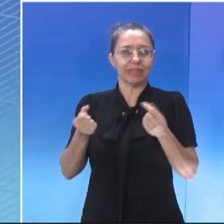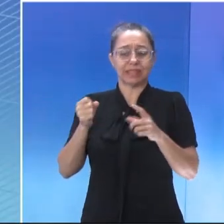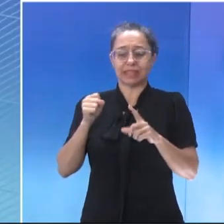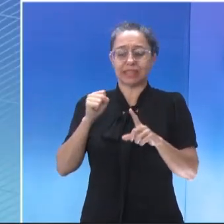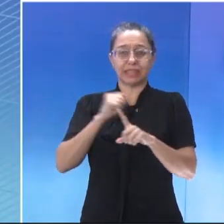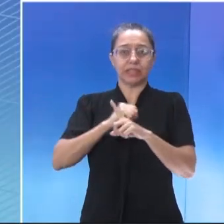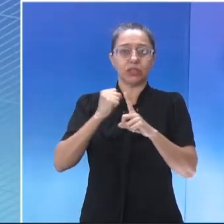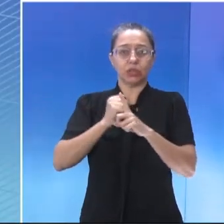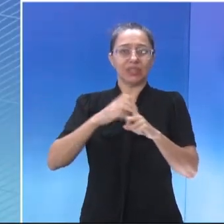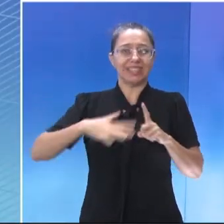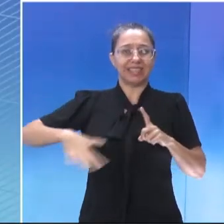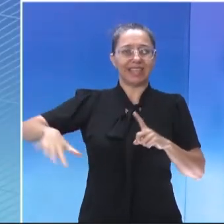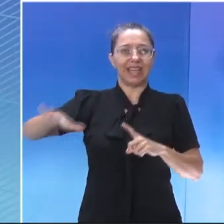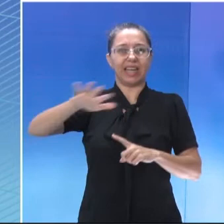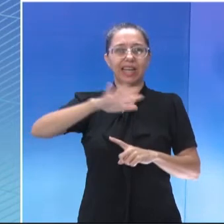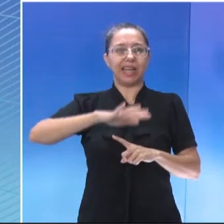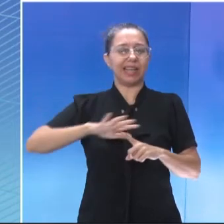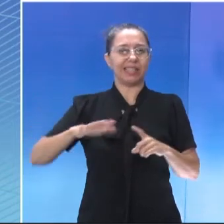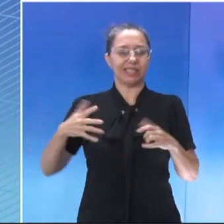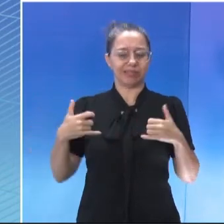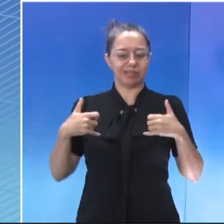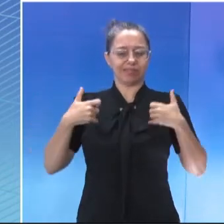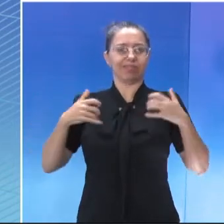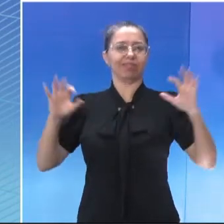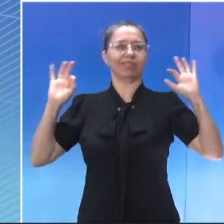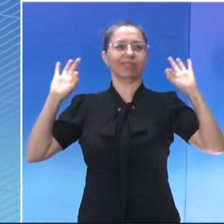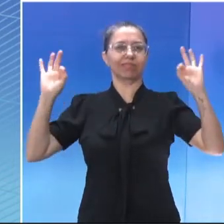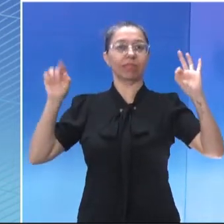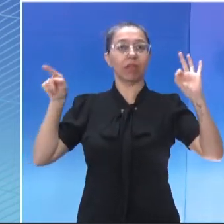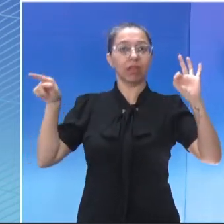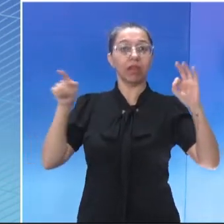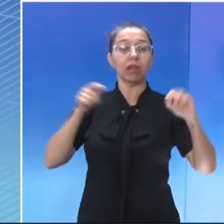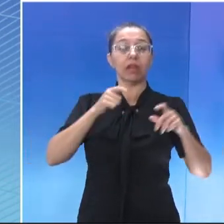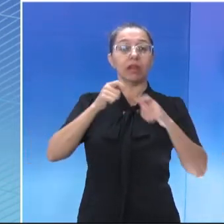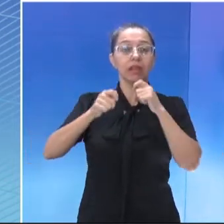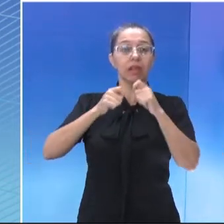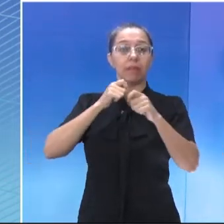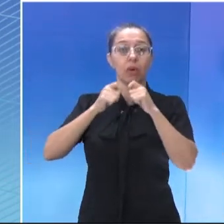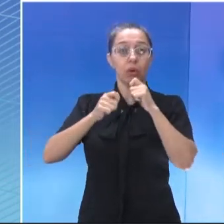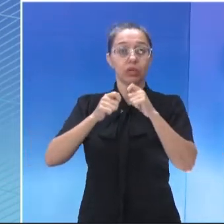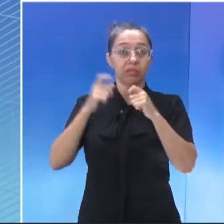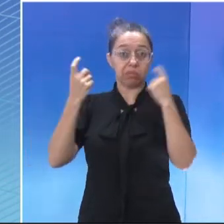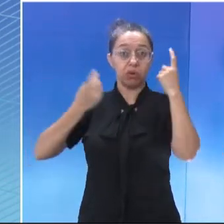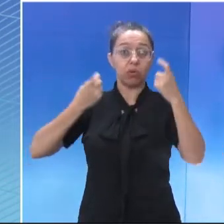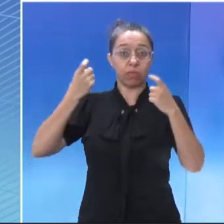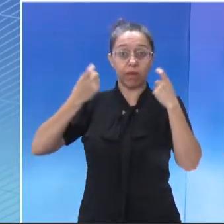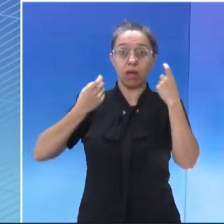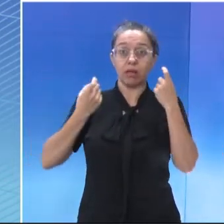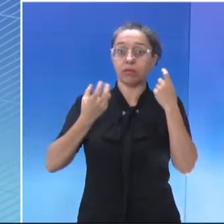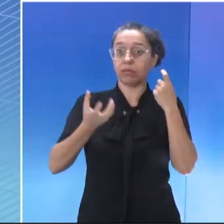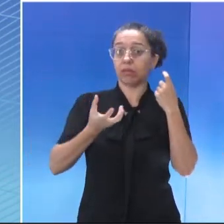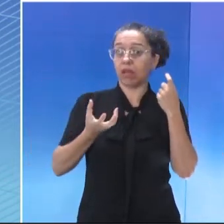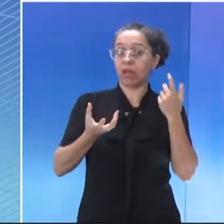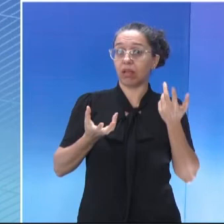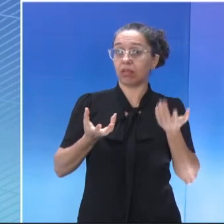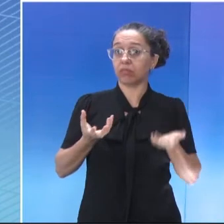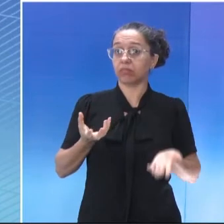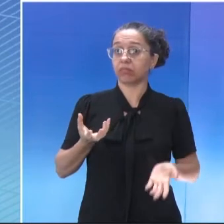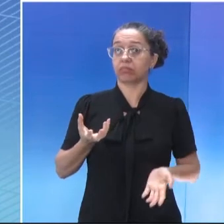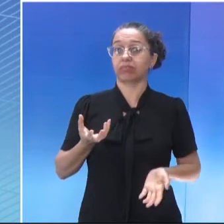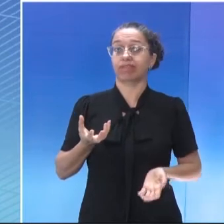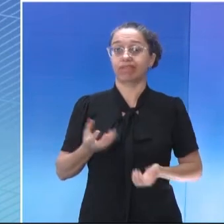espetáculo? Então, os repórteres não estão nem se preocupando, eles estão tão preocupados, na verdade, em mostrar o que está acontecendo no furo